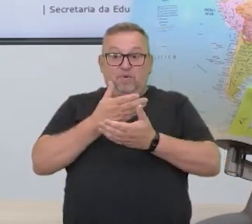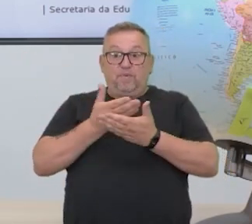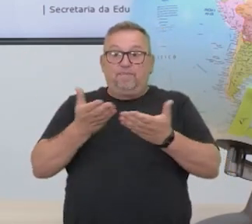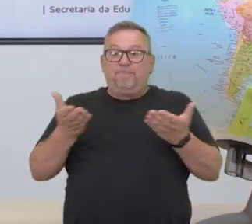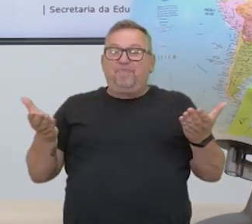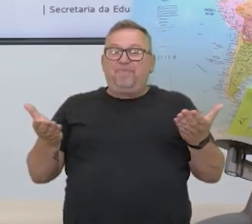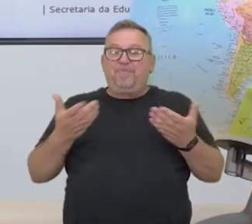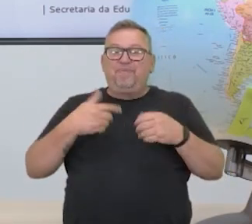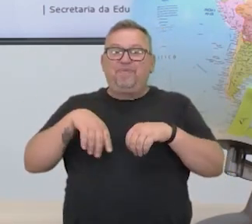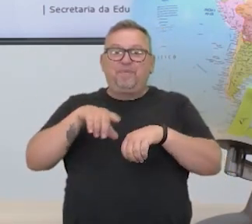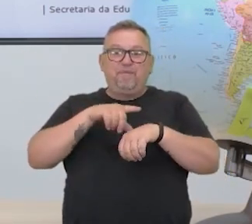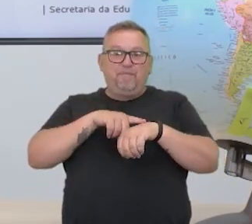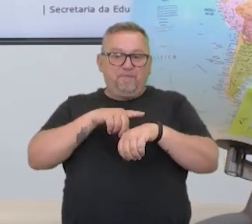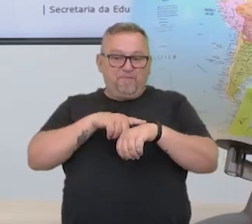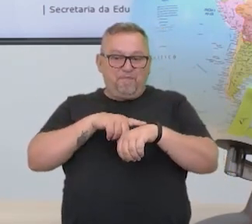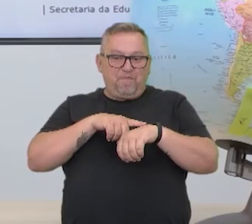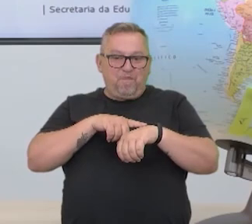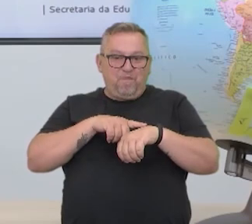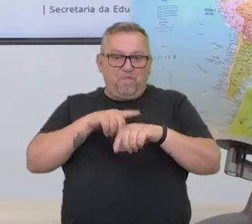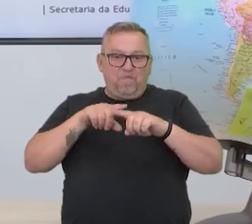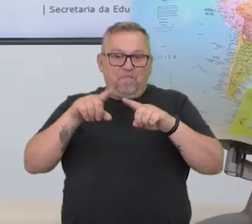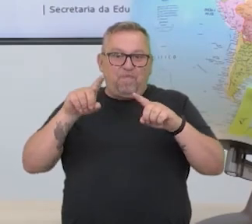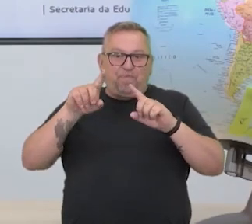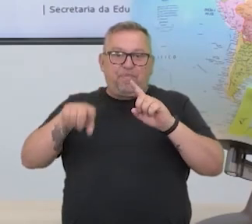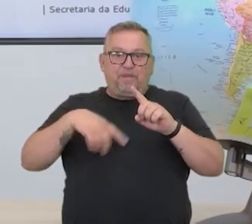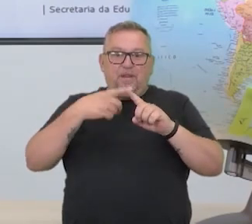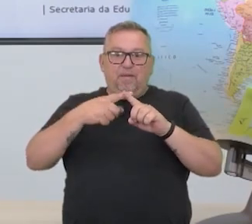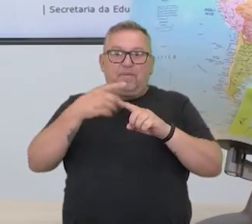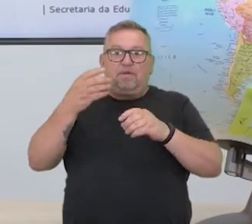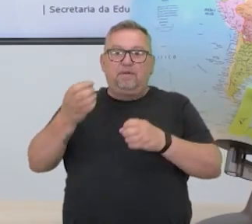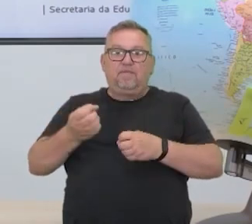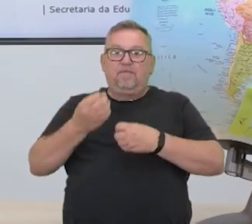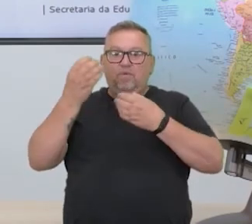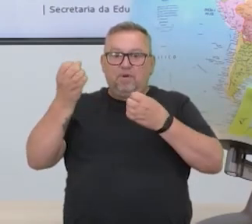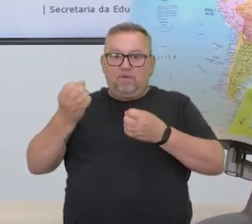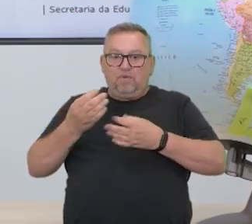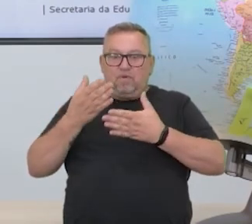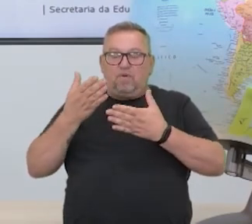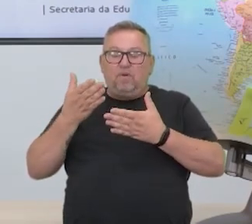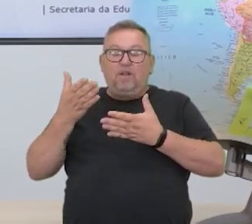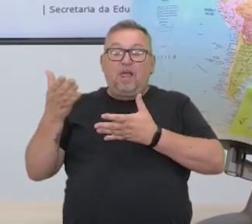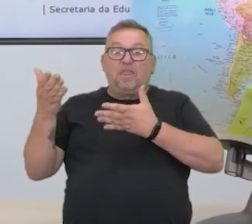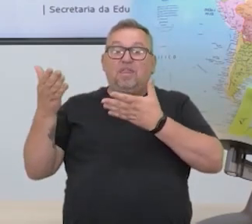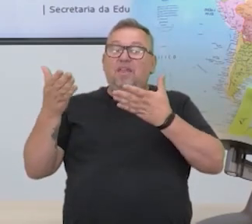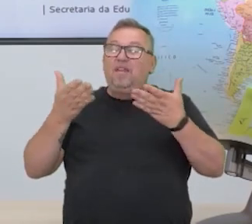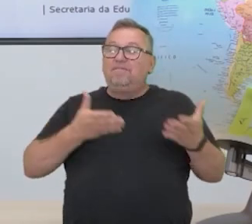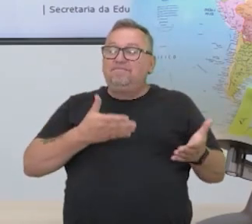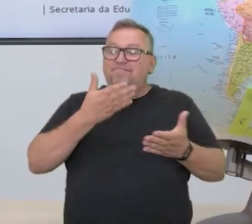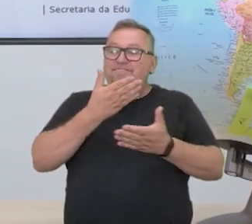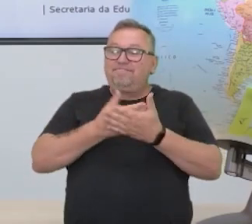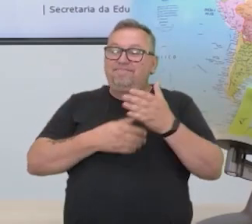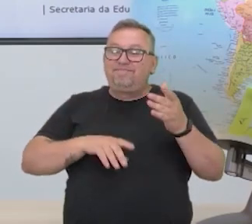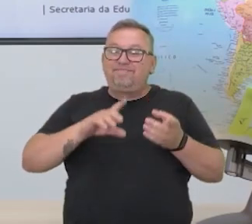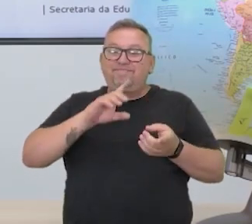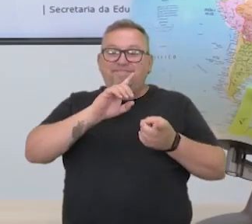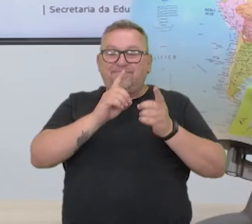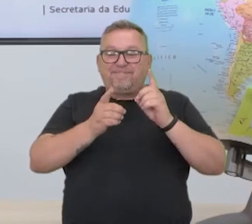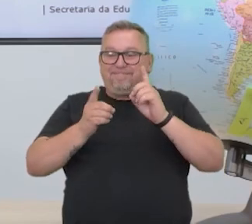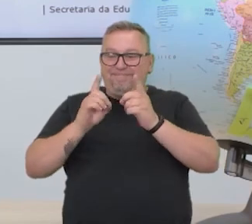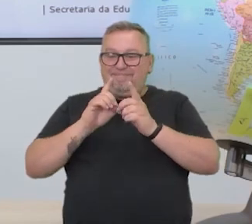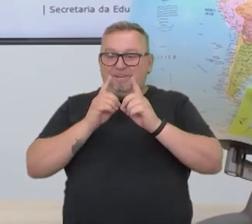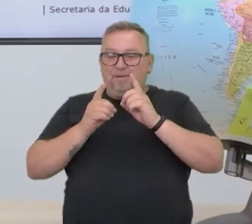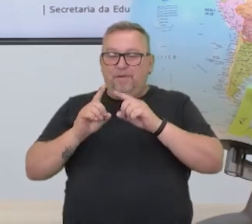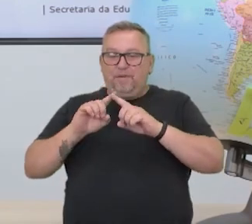Neste momento para dar mais informações, trazer aí uma aula bem dinâmica, associando